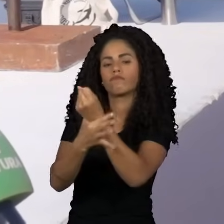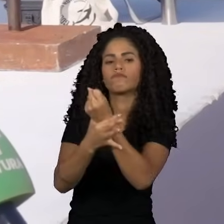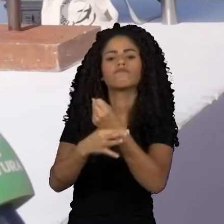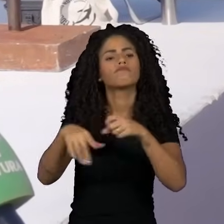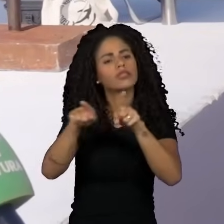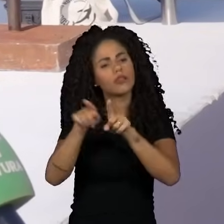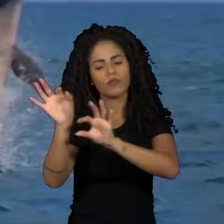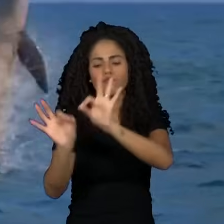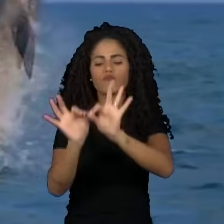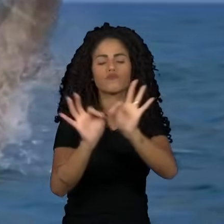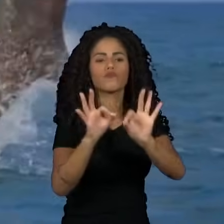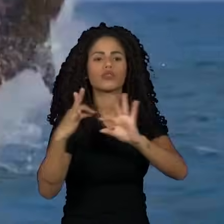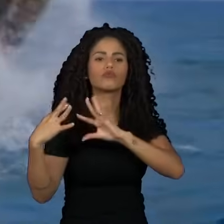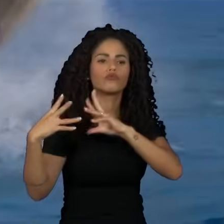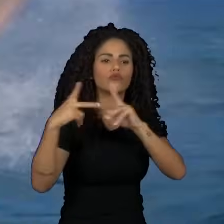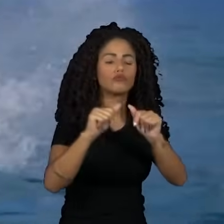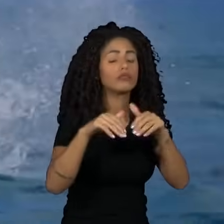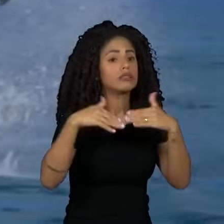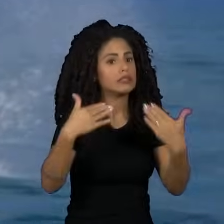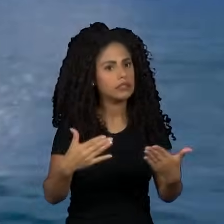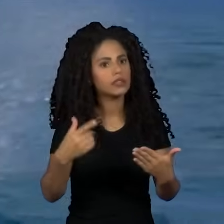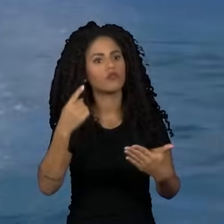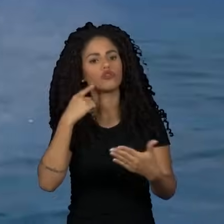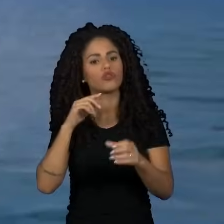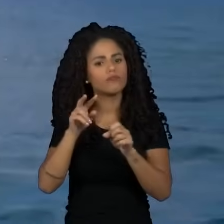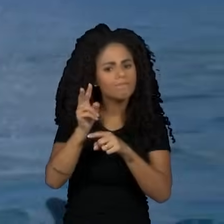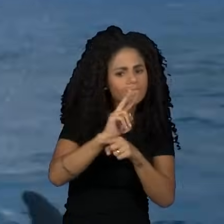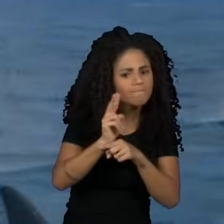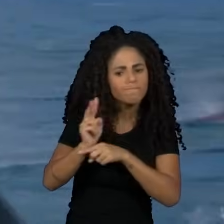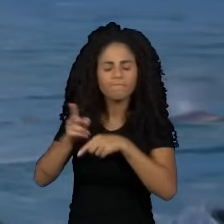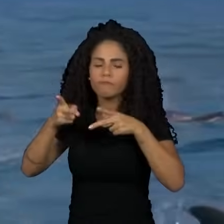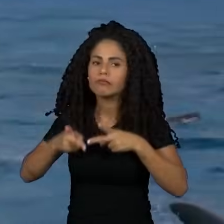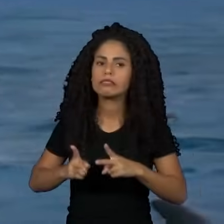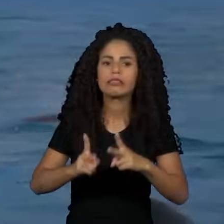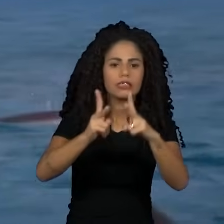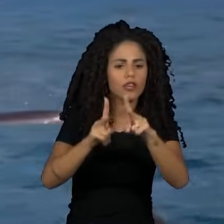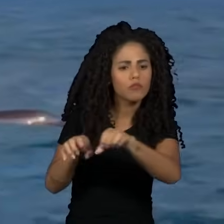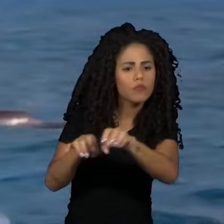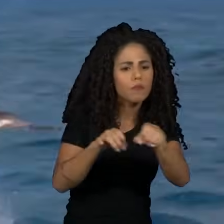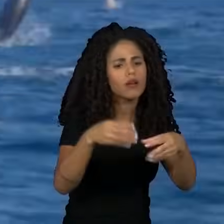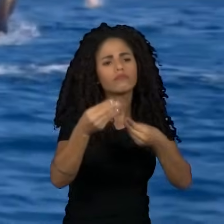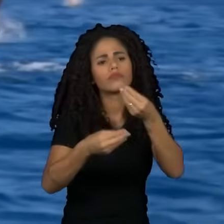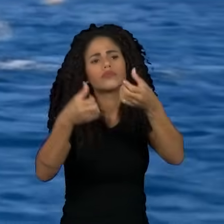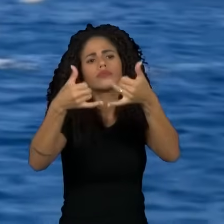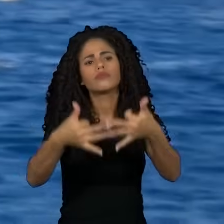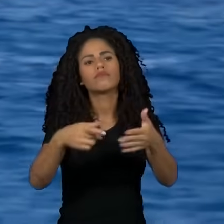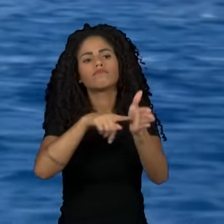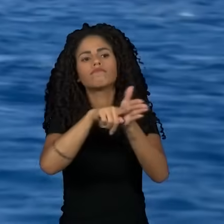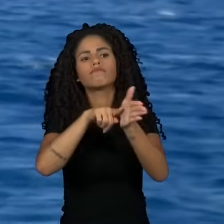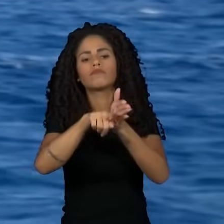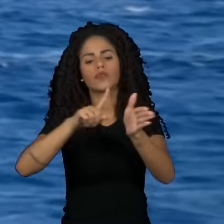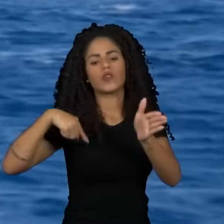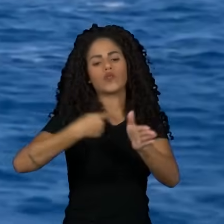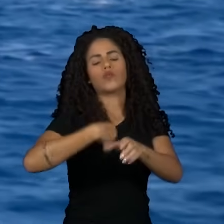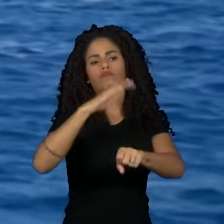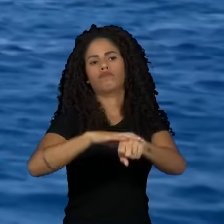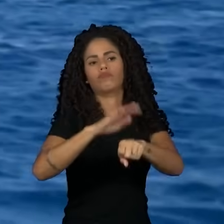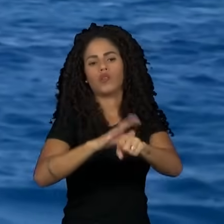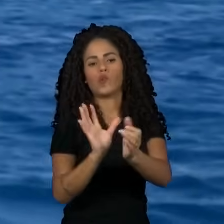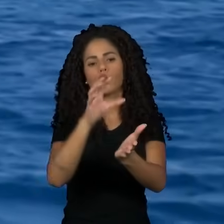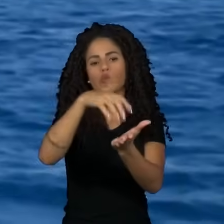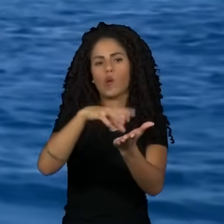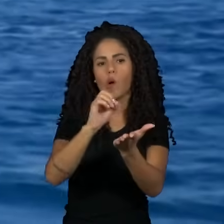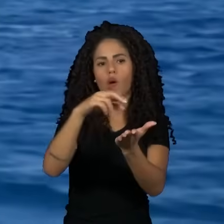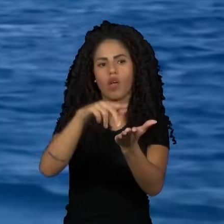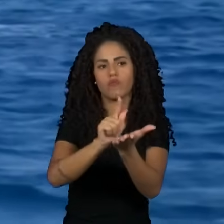ações do projeto Golfinho Rotador, tanto sensibilização na parte da educação ambiental, quanto também essas pesquisas que a gente faz, então entender a ecologia do